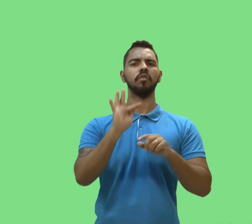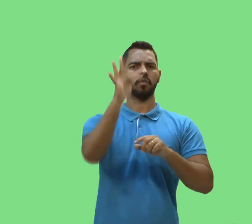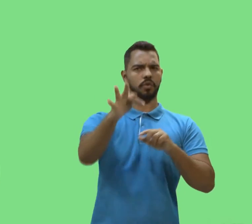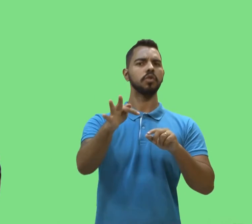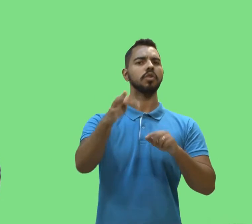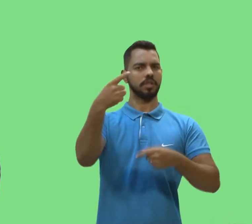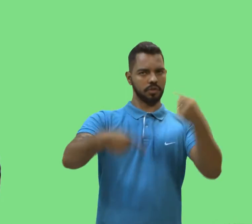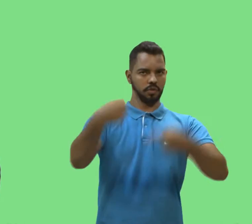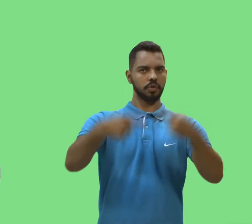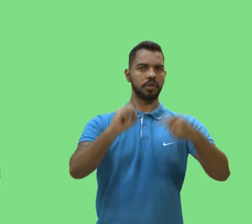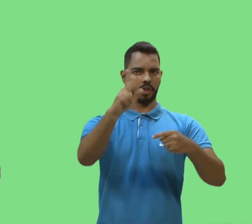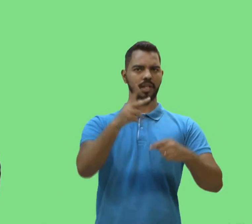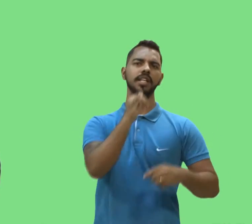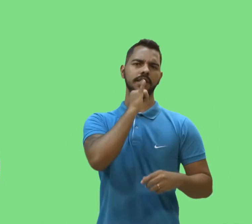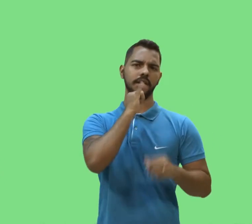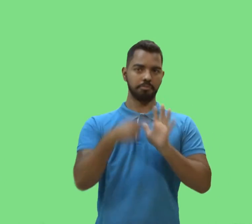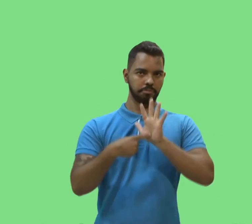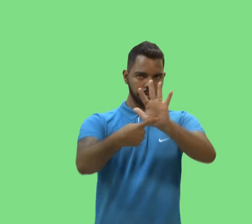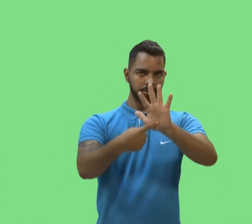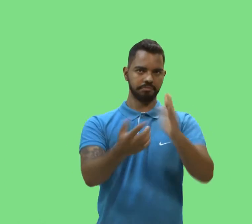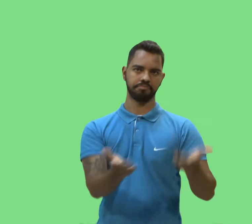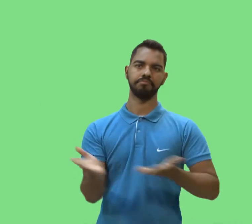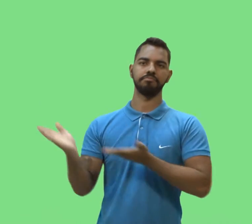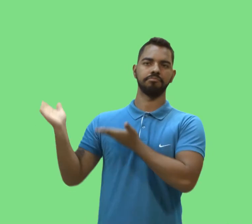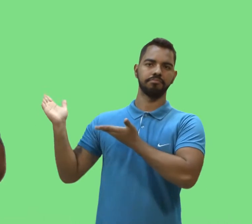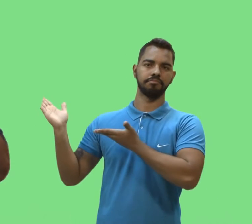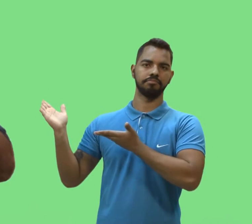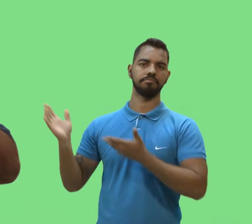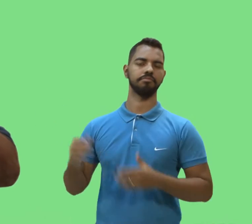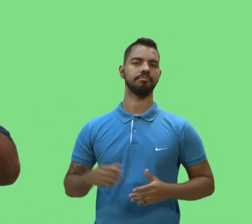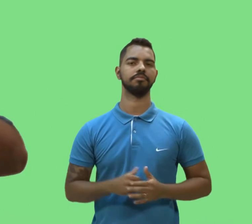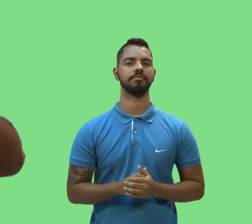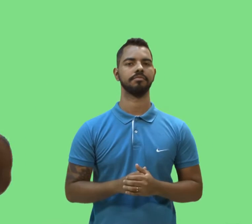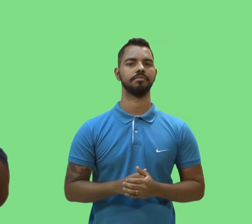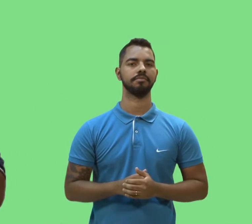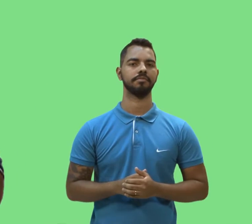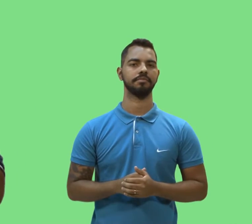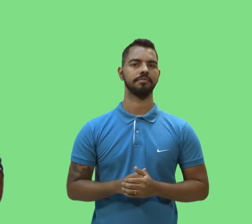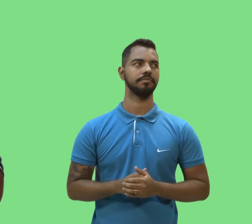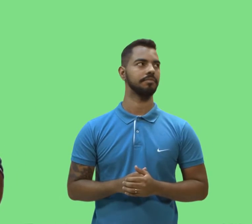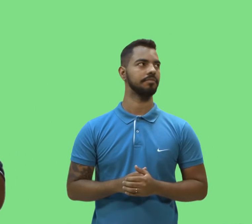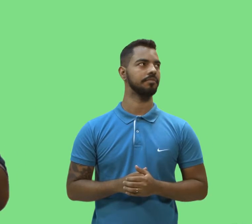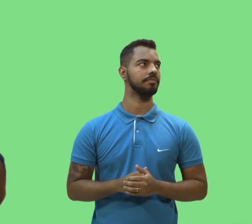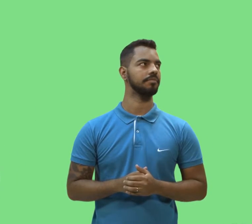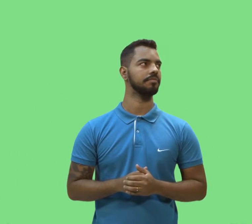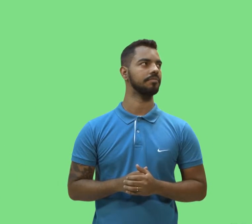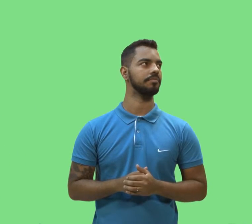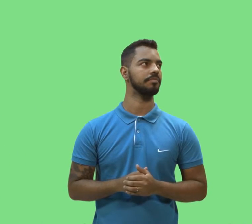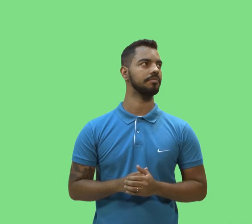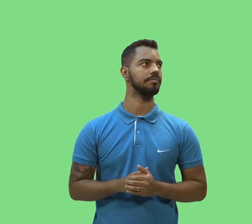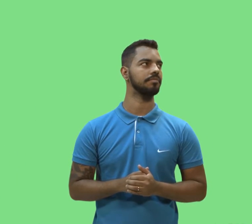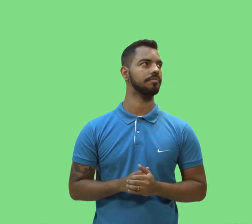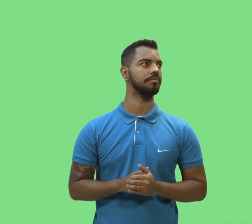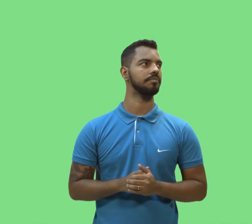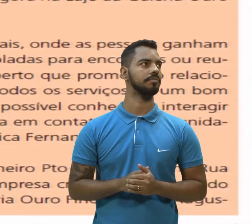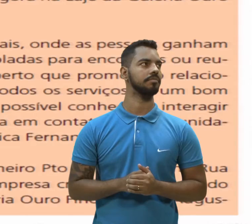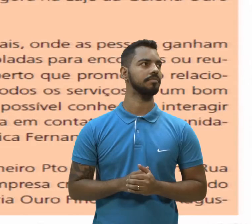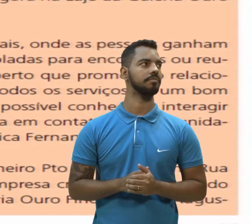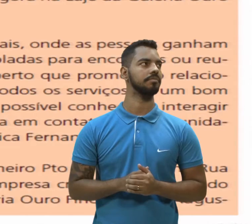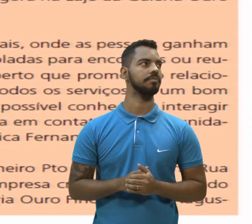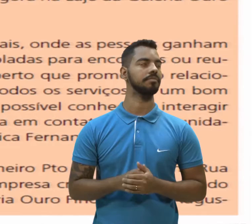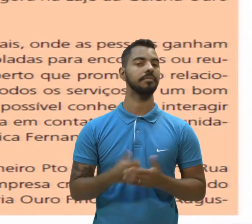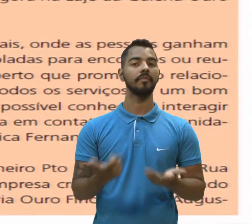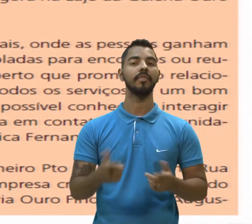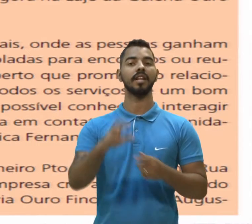as características desse texto para que, na sequência, a gente possa fazer uma discussão mais ampla. Olha só esse exemplo.